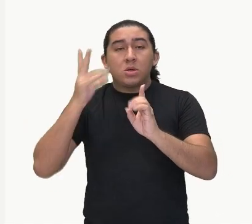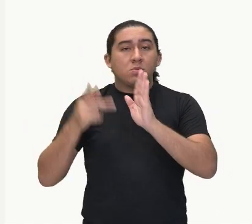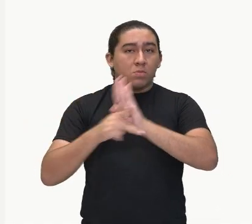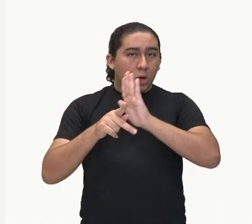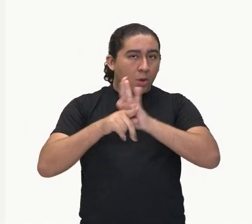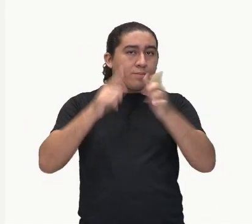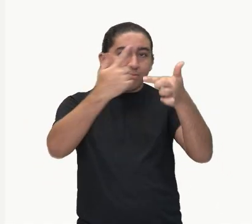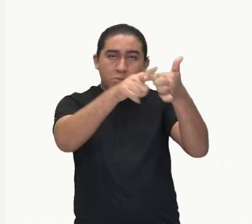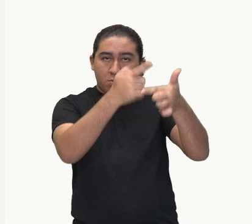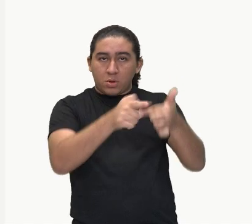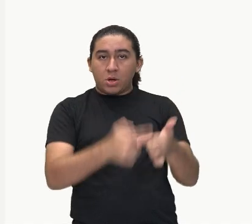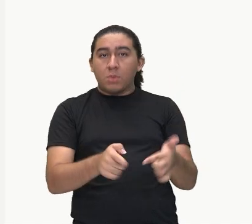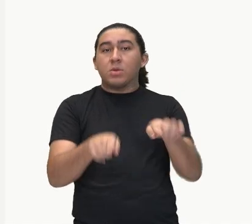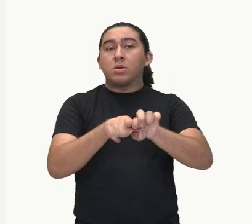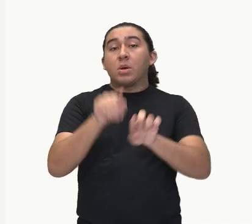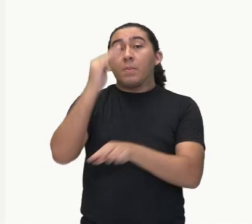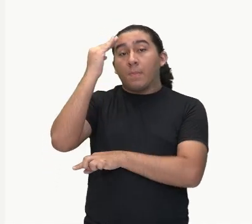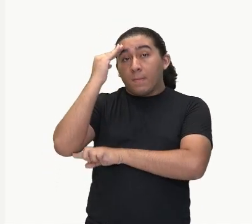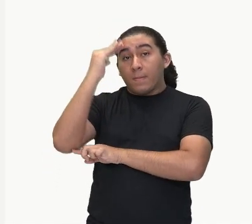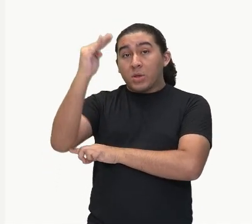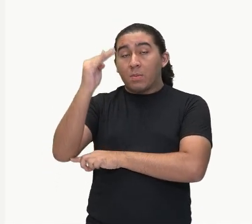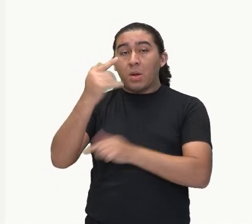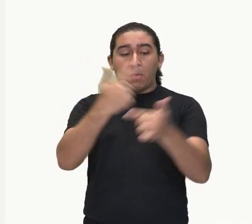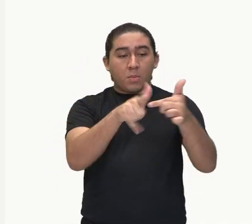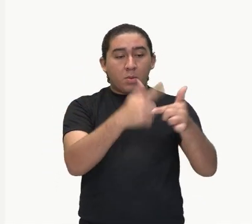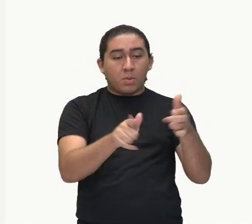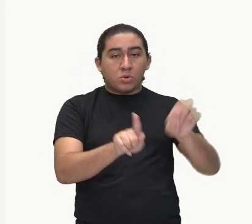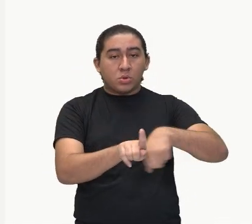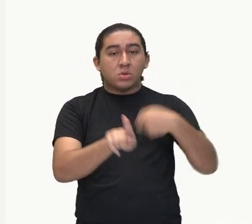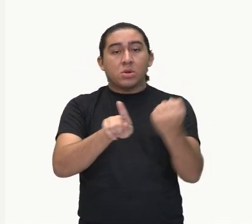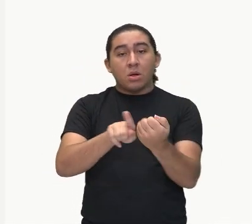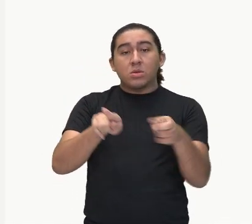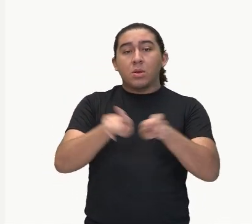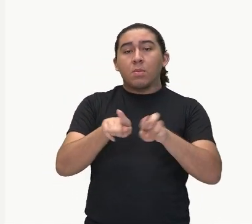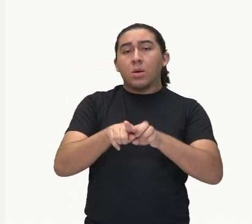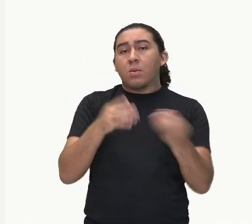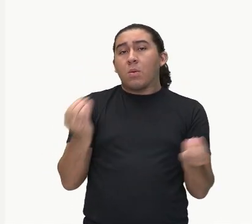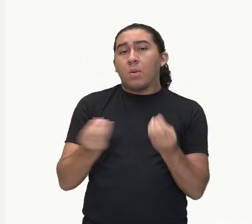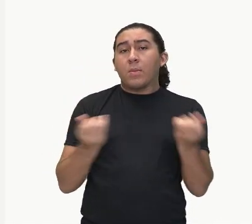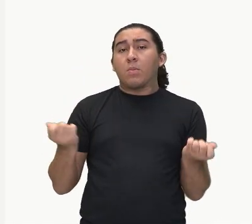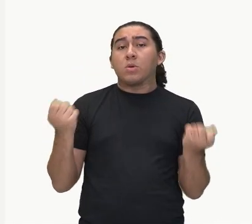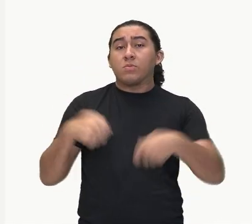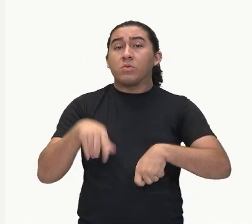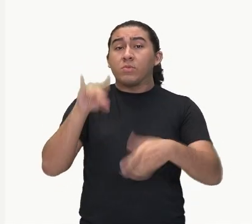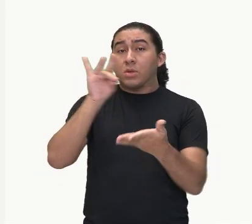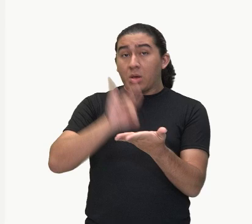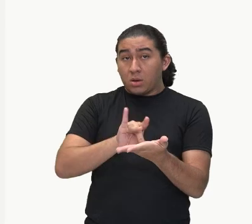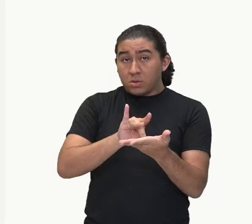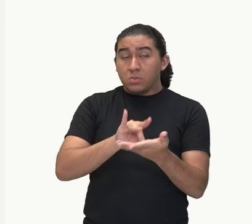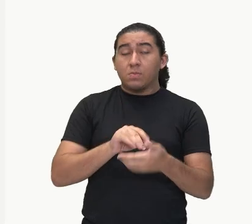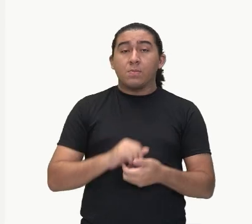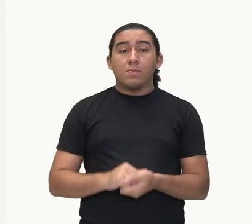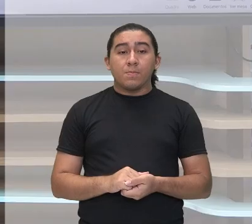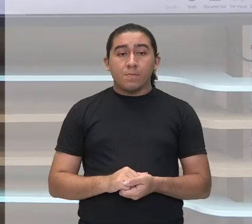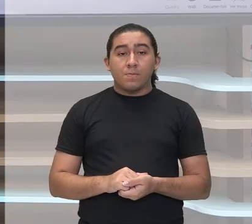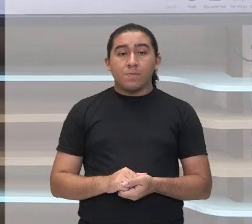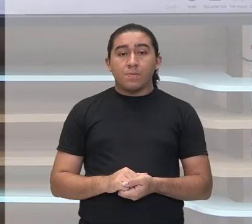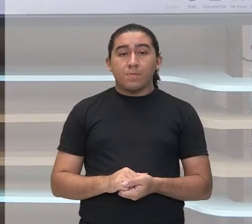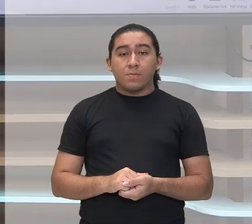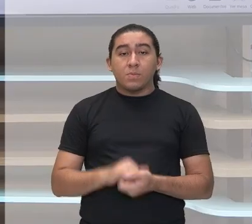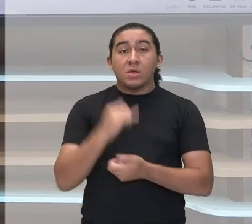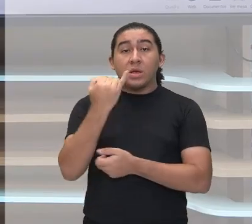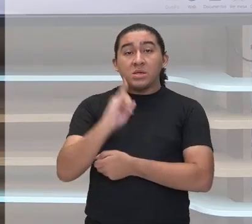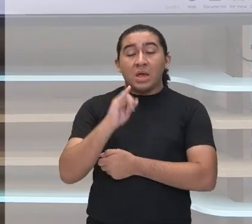os problemas, principalmente os problemas sociais, como ele é de fato. Se eu